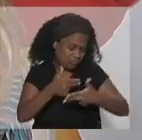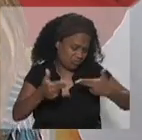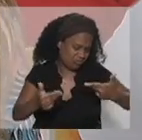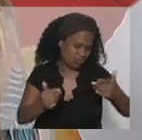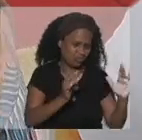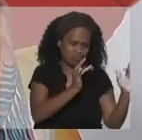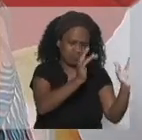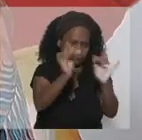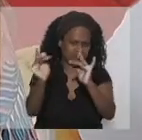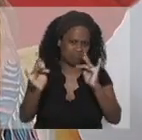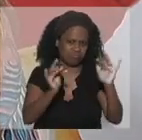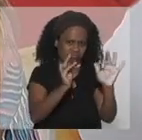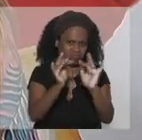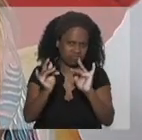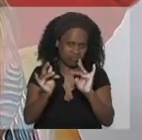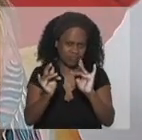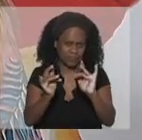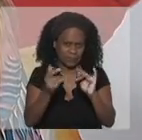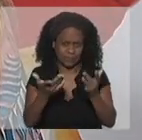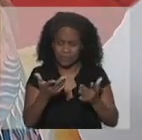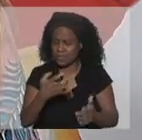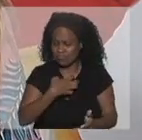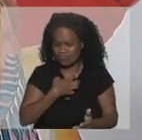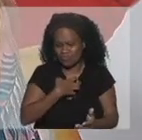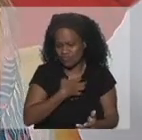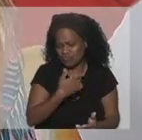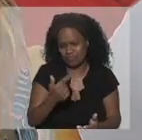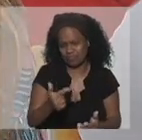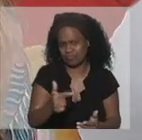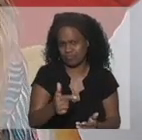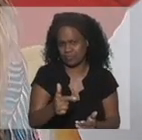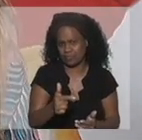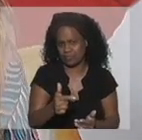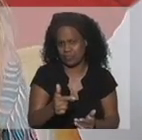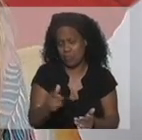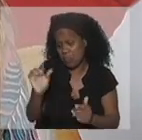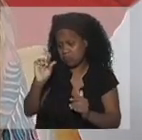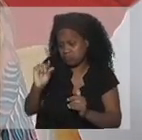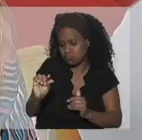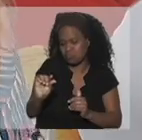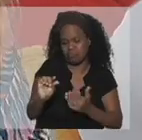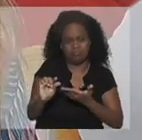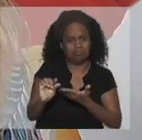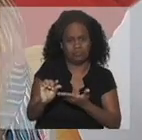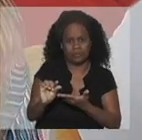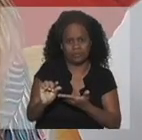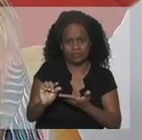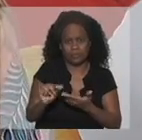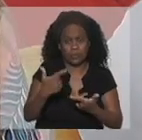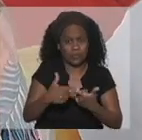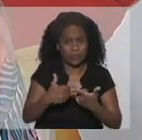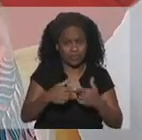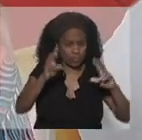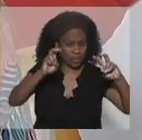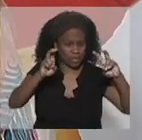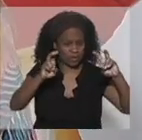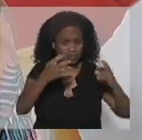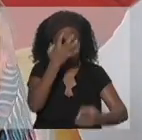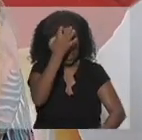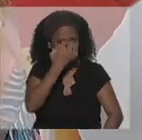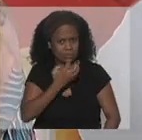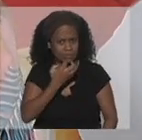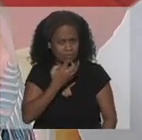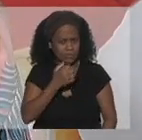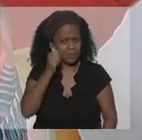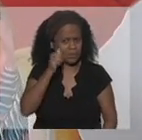dia a dia, os relacionamentos. E isso de forma nenhuma é uma coisa menor, sabe? Às vezes tratando de assuntos